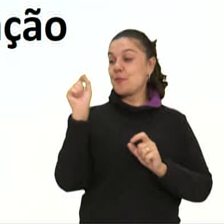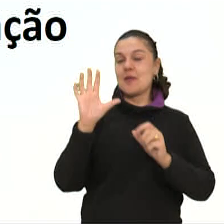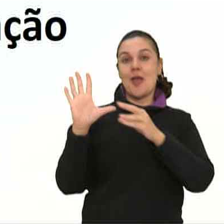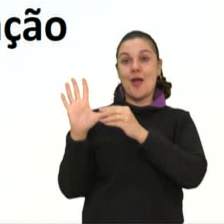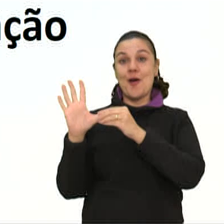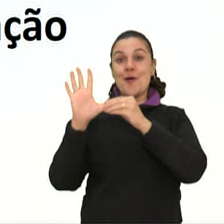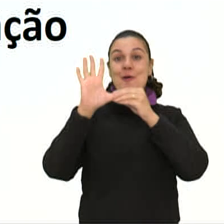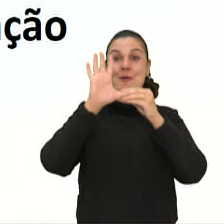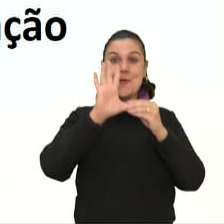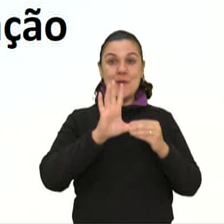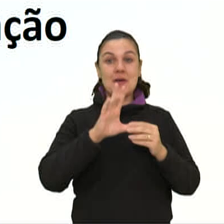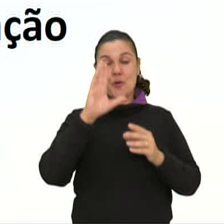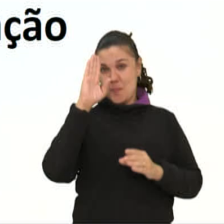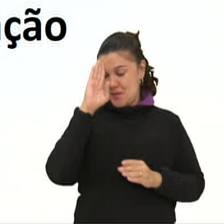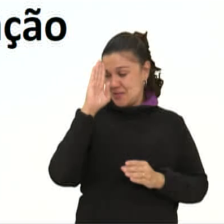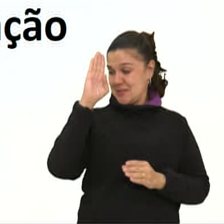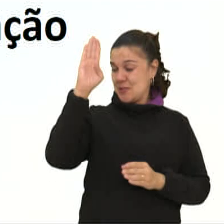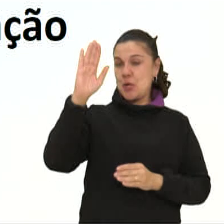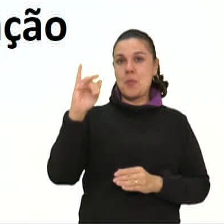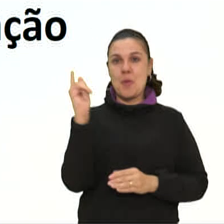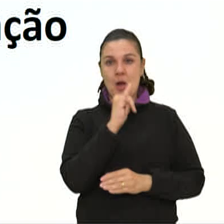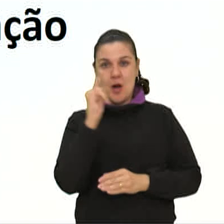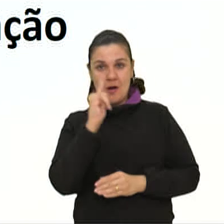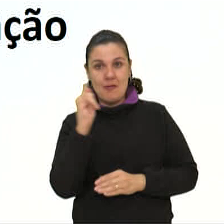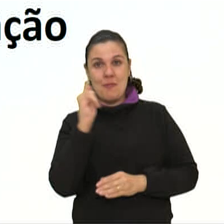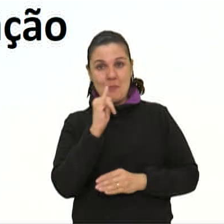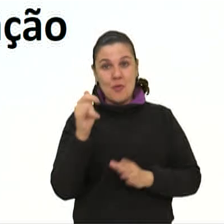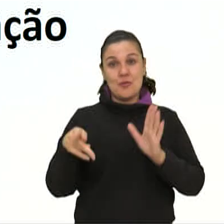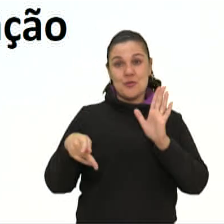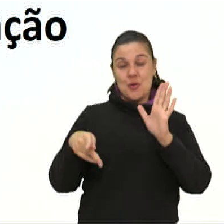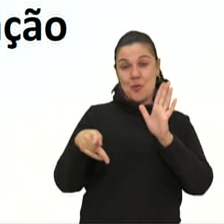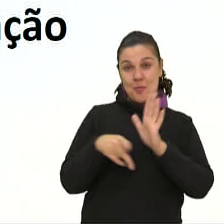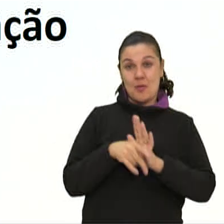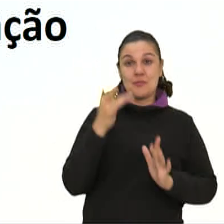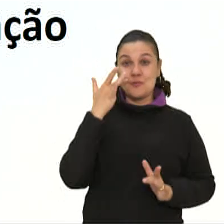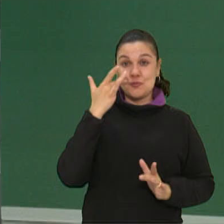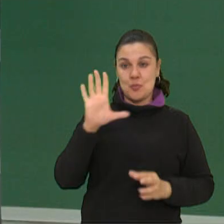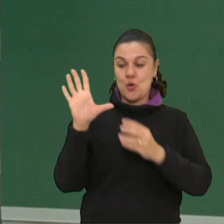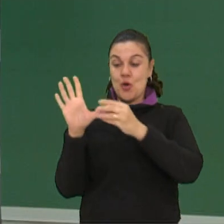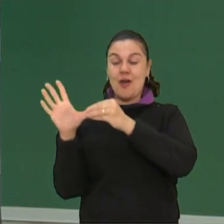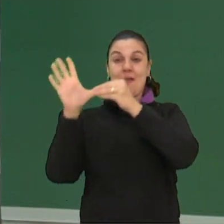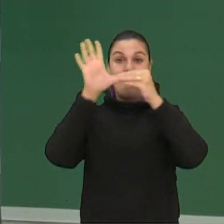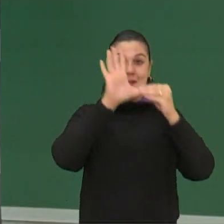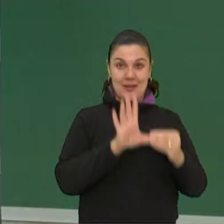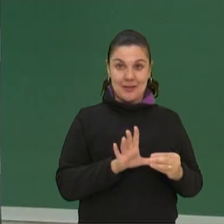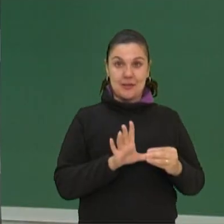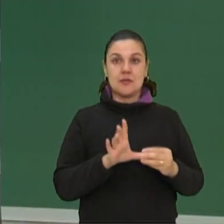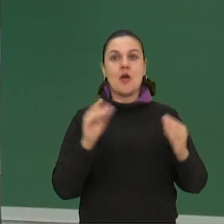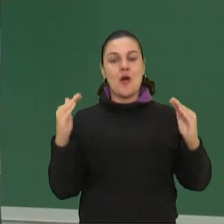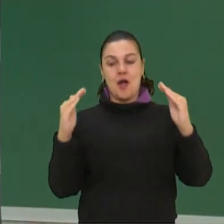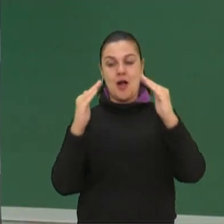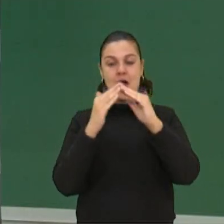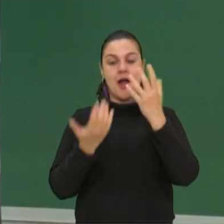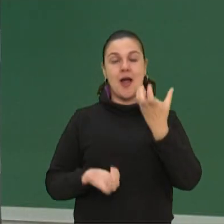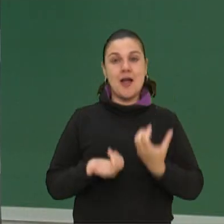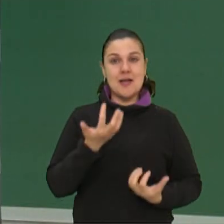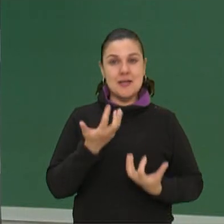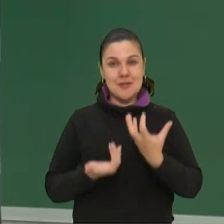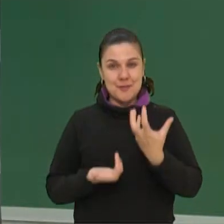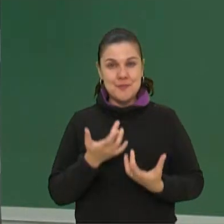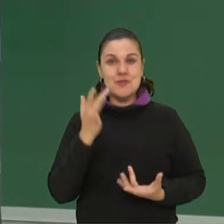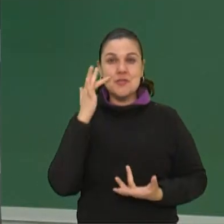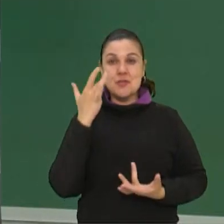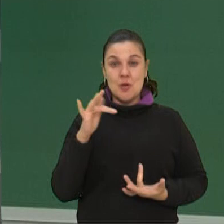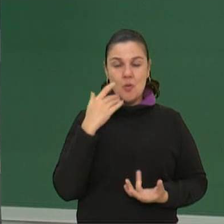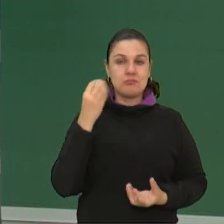o principal imposto sobre o ouro. Quinta parte. As casas de fundição